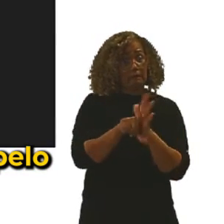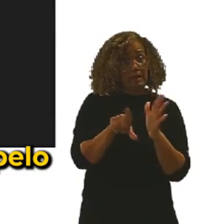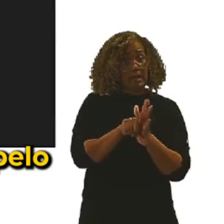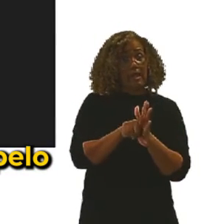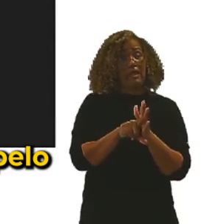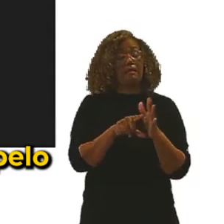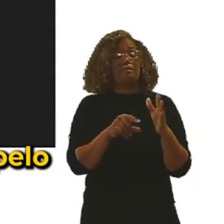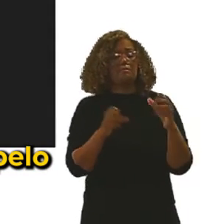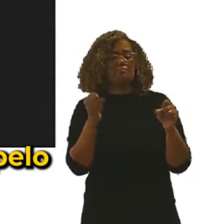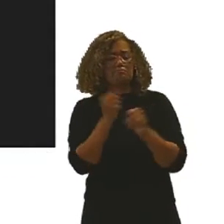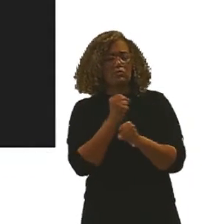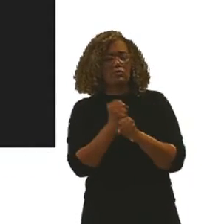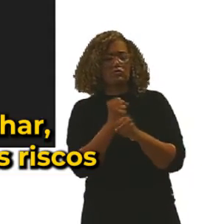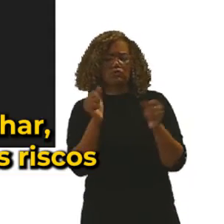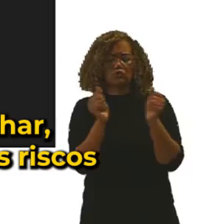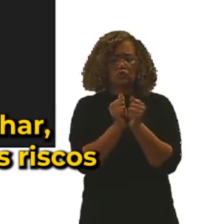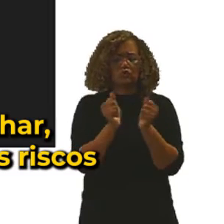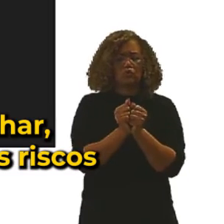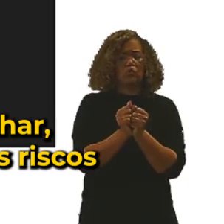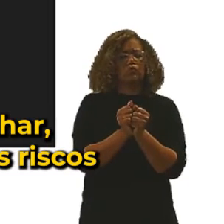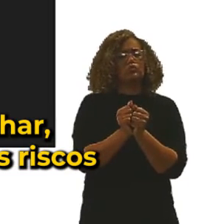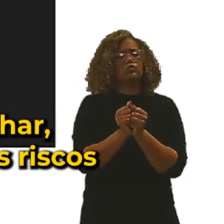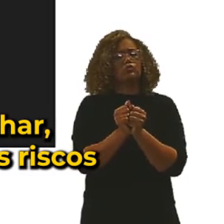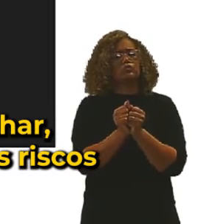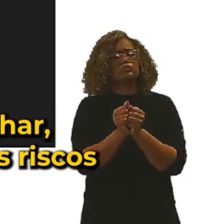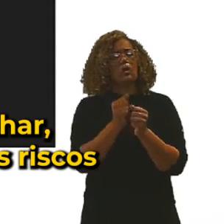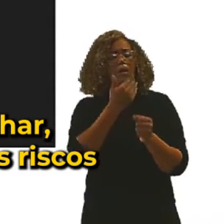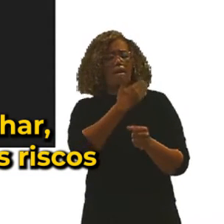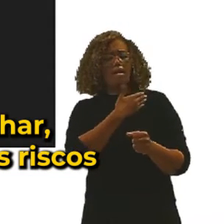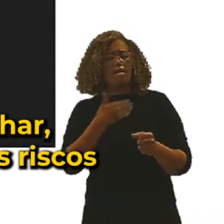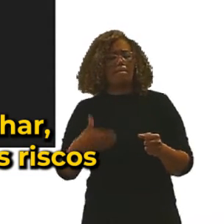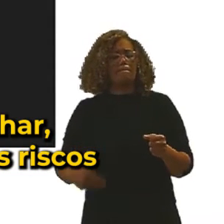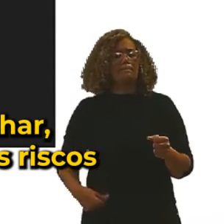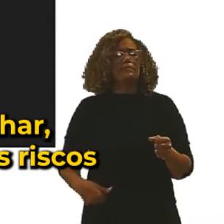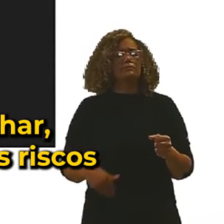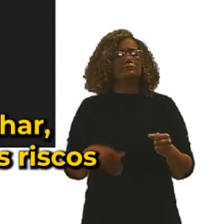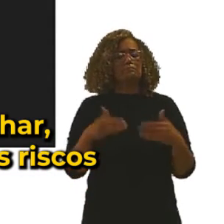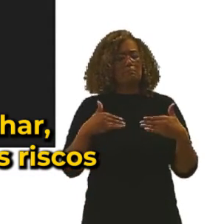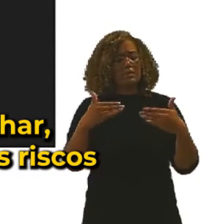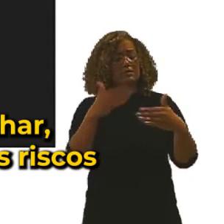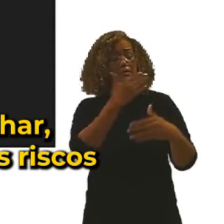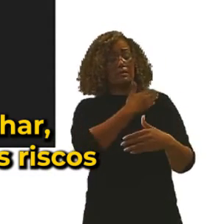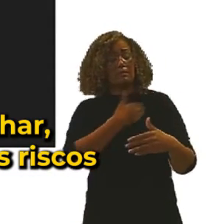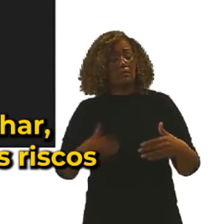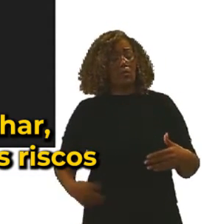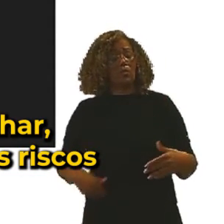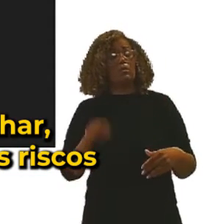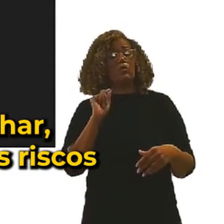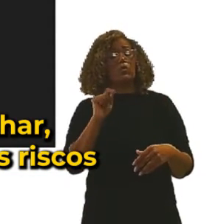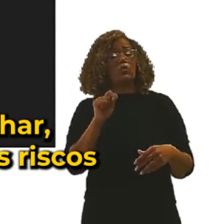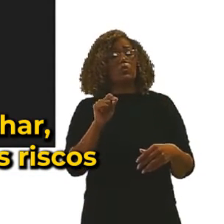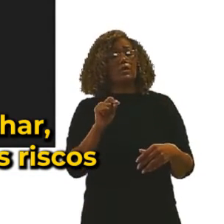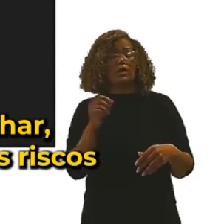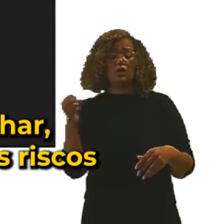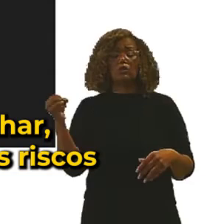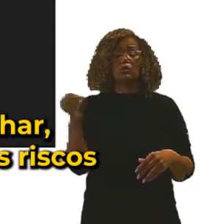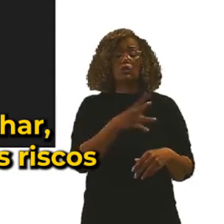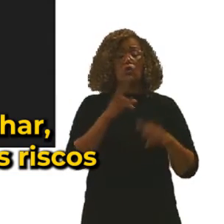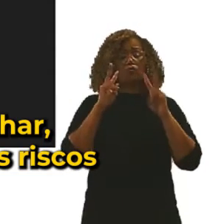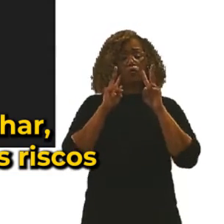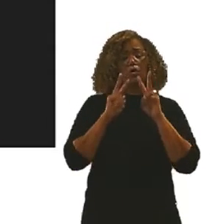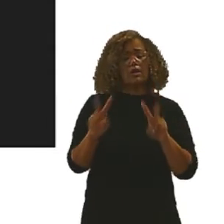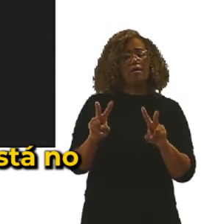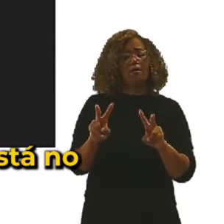projeto coordenado pelo Ministério Público, nos mostra a importância desse novo olhar, né? Uma virada epistemológica que olha para os riscos